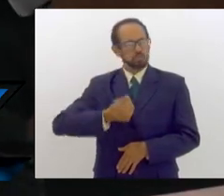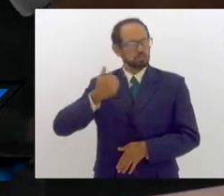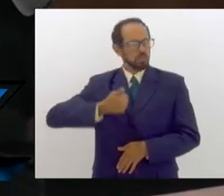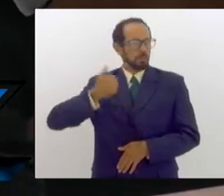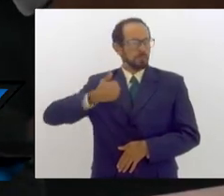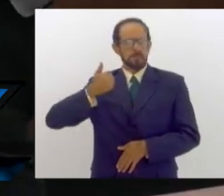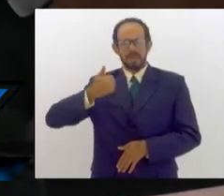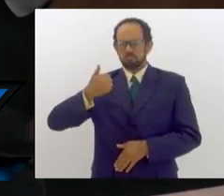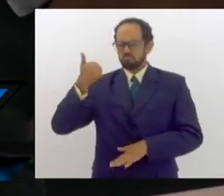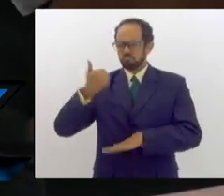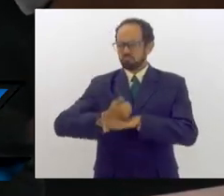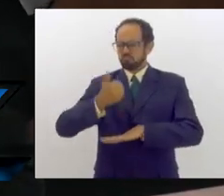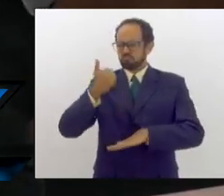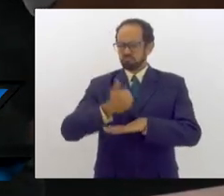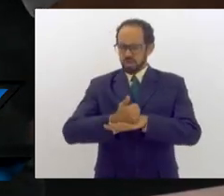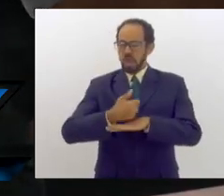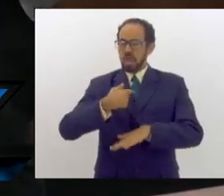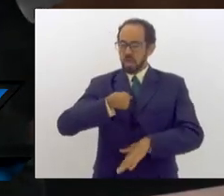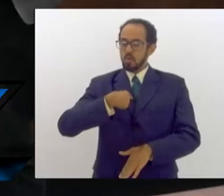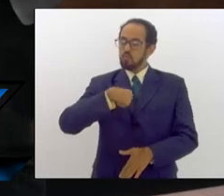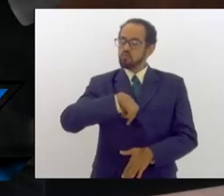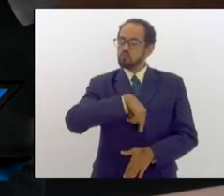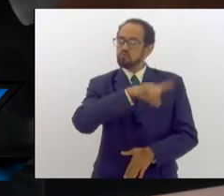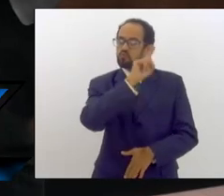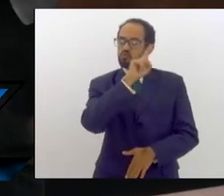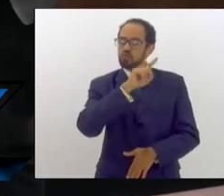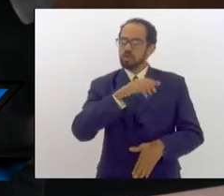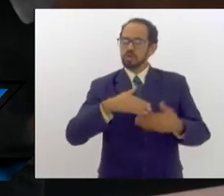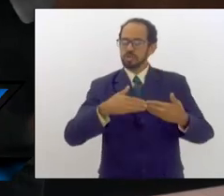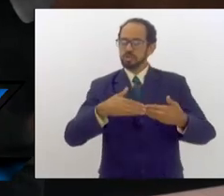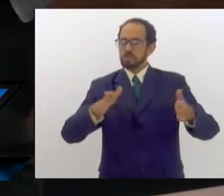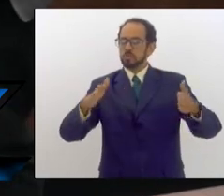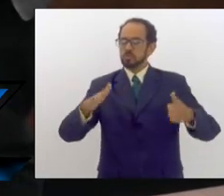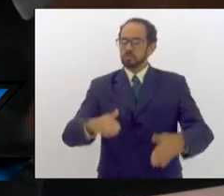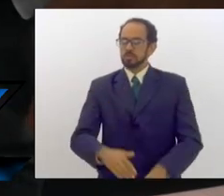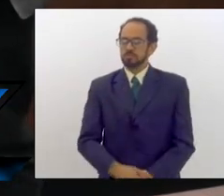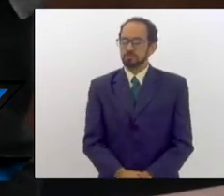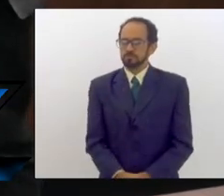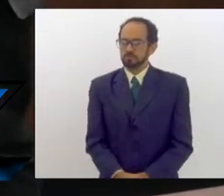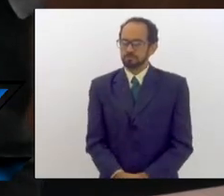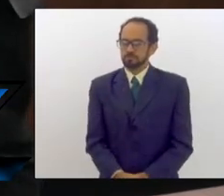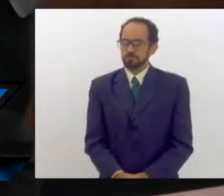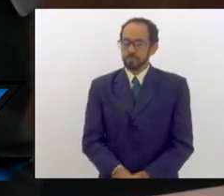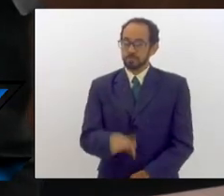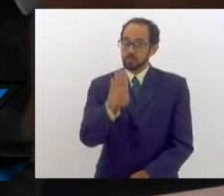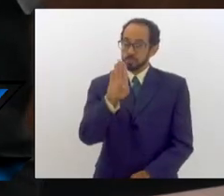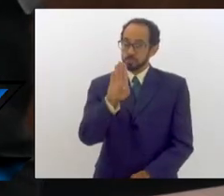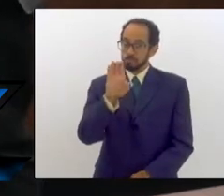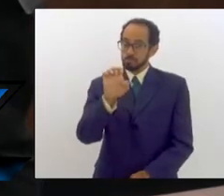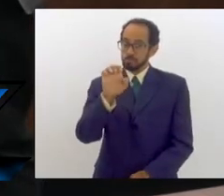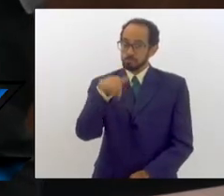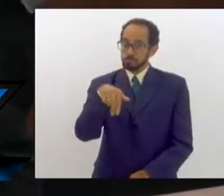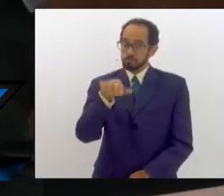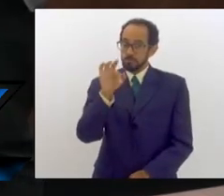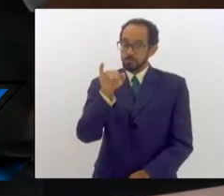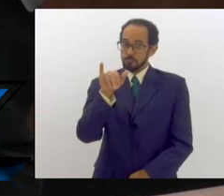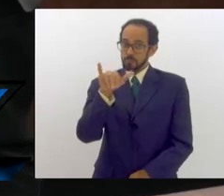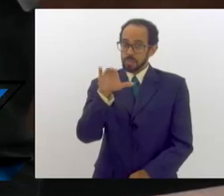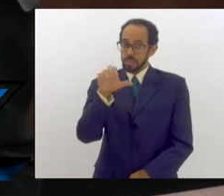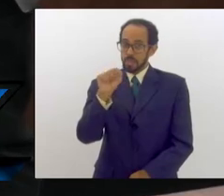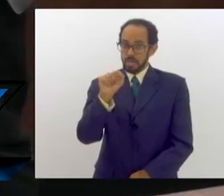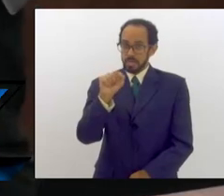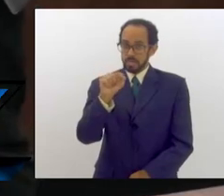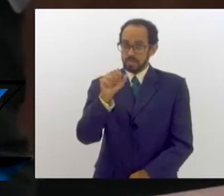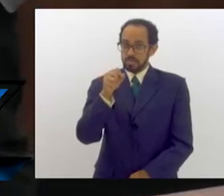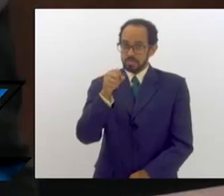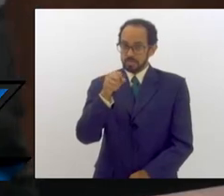e eu tive presente nesse ato de inauguração mas foi em Benfica se tivesse um outro